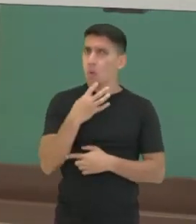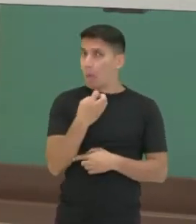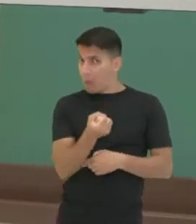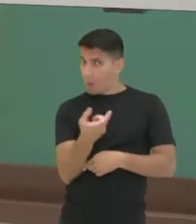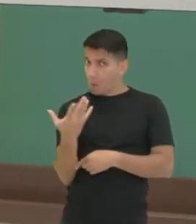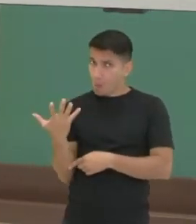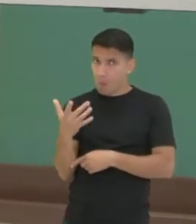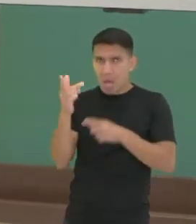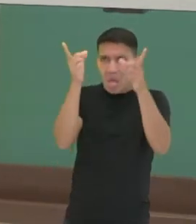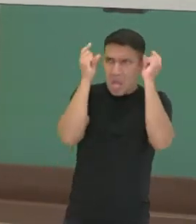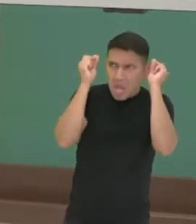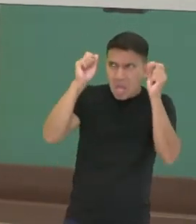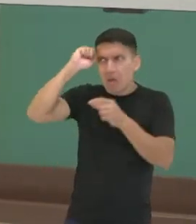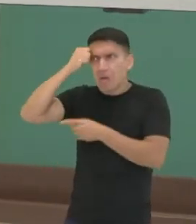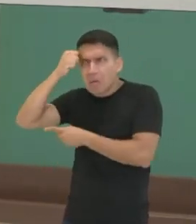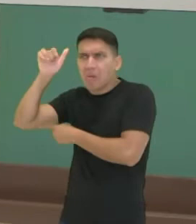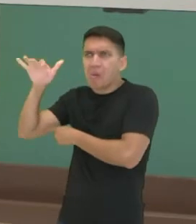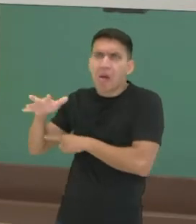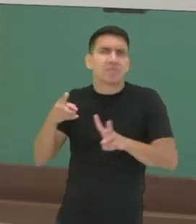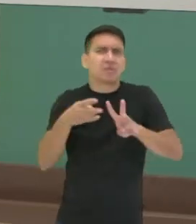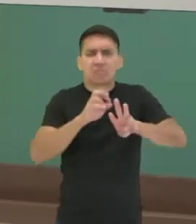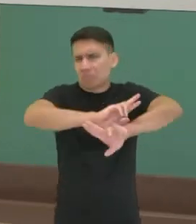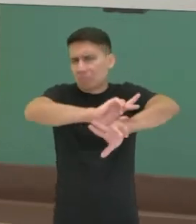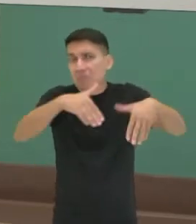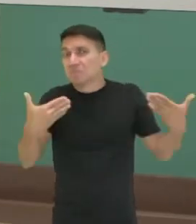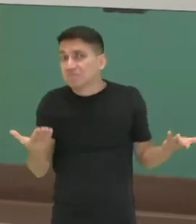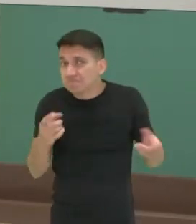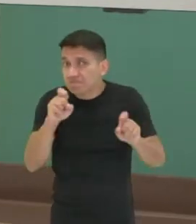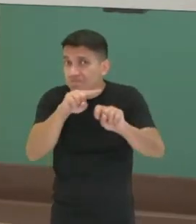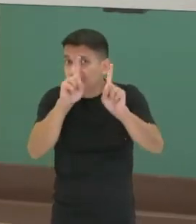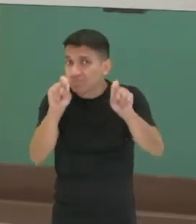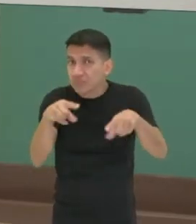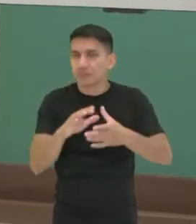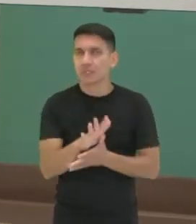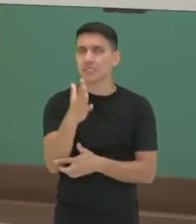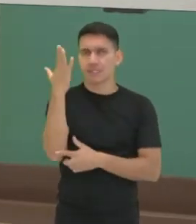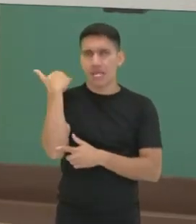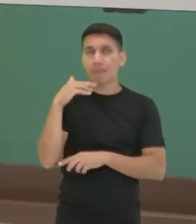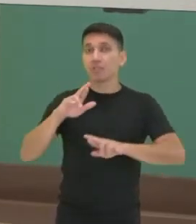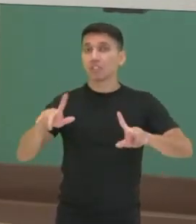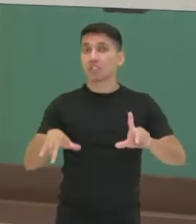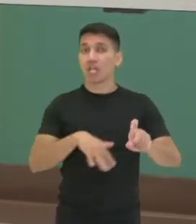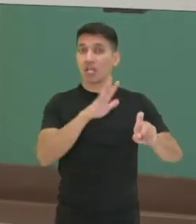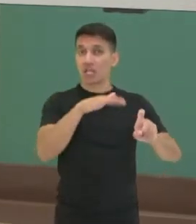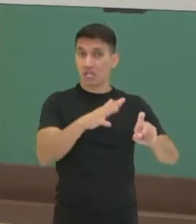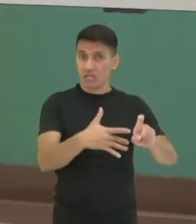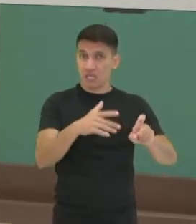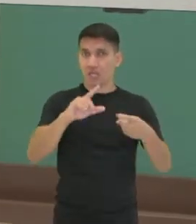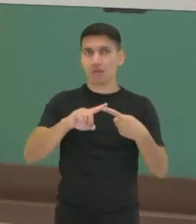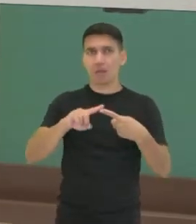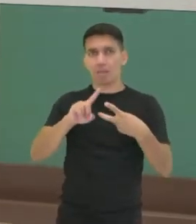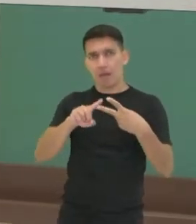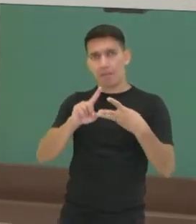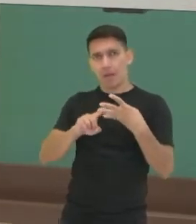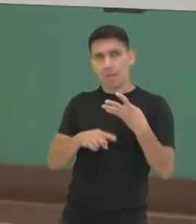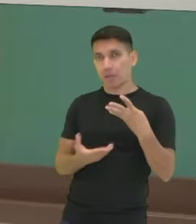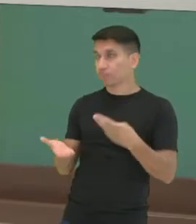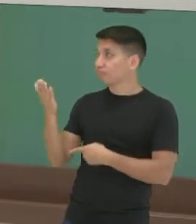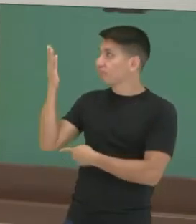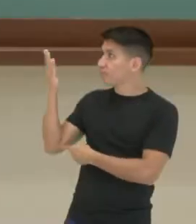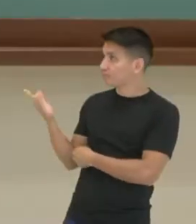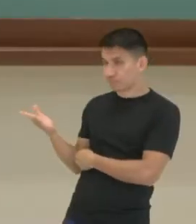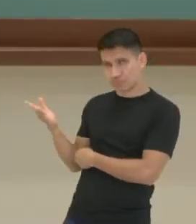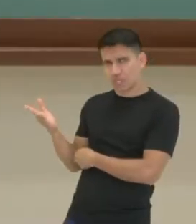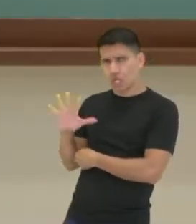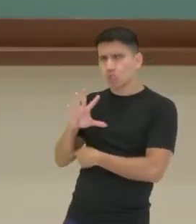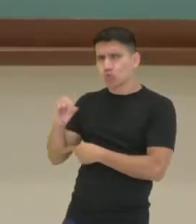ele grego, africano, indígena, enfim. Você sabe a diferença entre mito, lenda, conto e fábula? Será que é tudo a